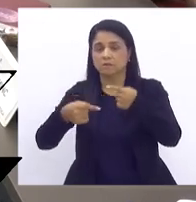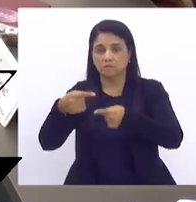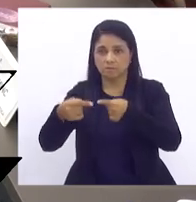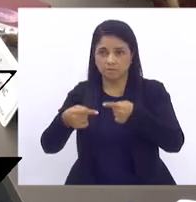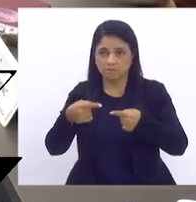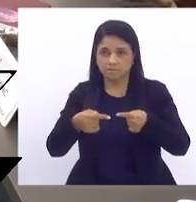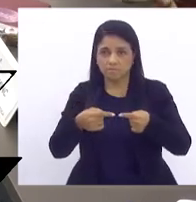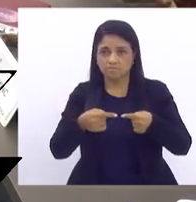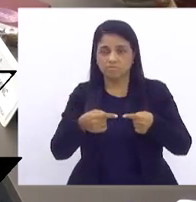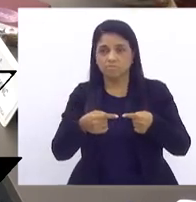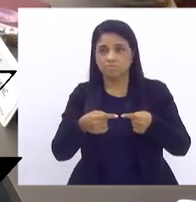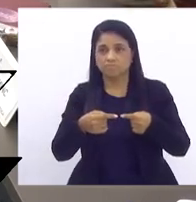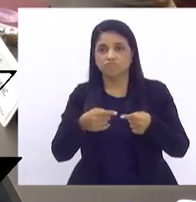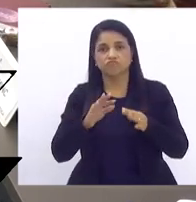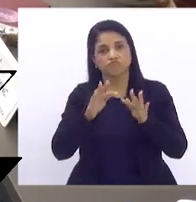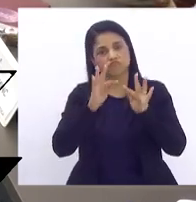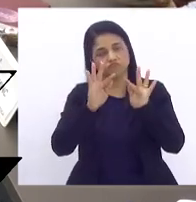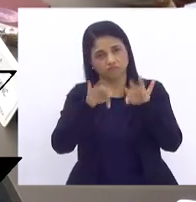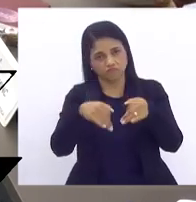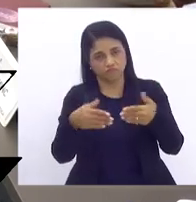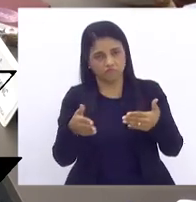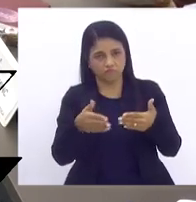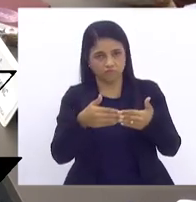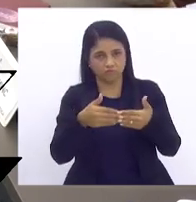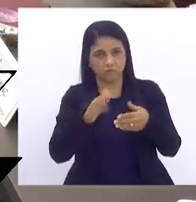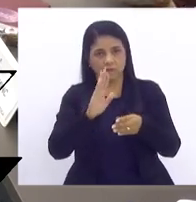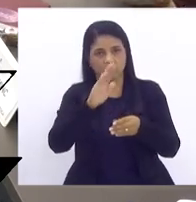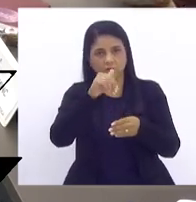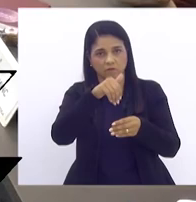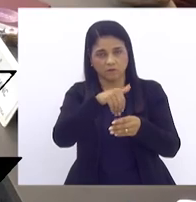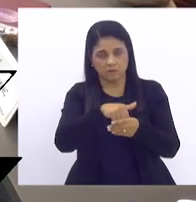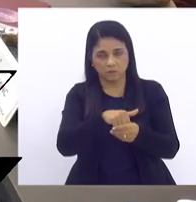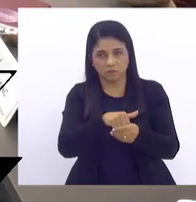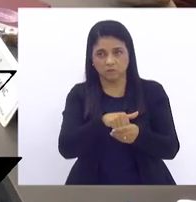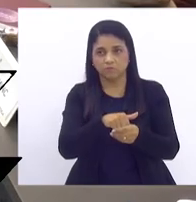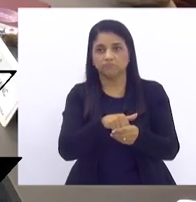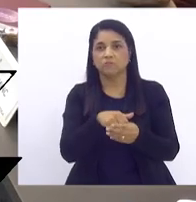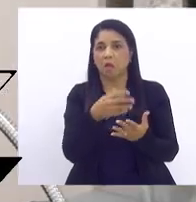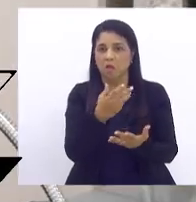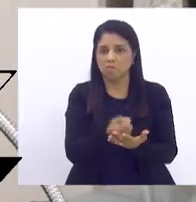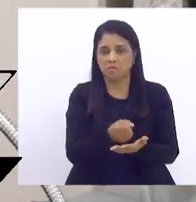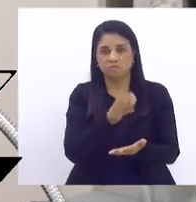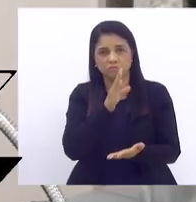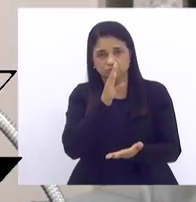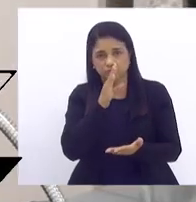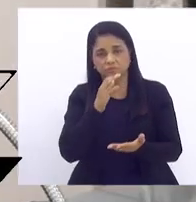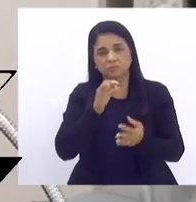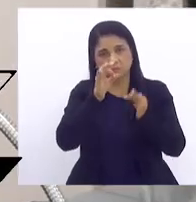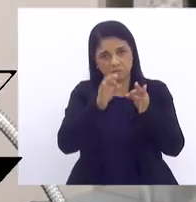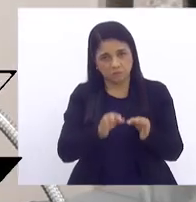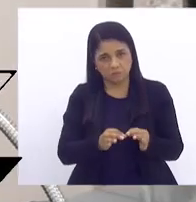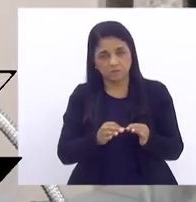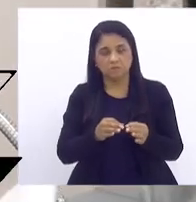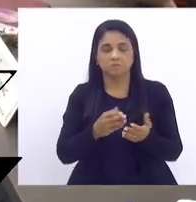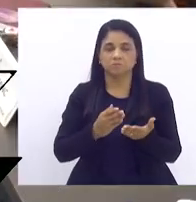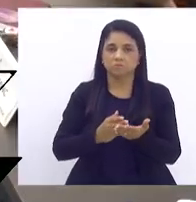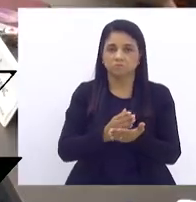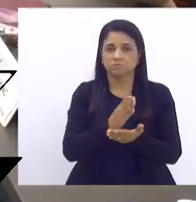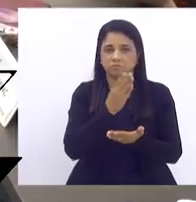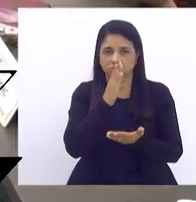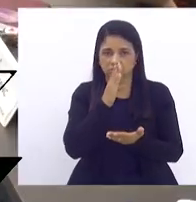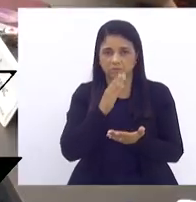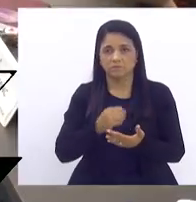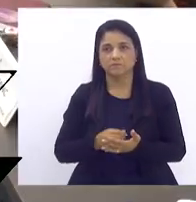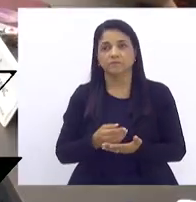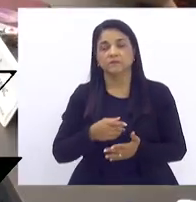Em discussão, não havendo quem queira discutir, encerrada a discussão. Em votação, os senhores que aprovam, parecer pela legalidade, permaneçam como estão, aprovado.